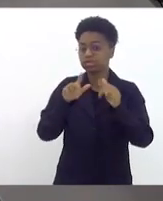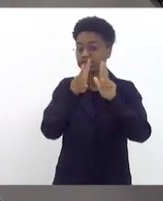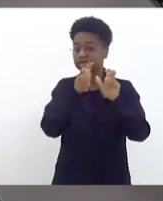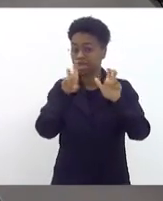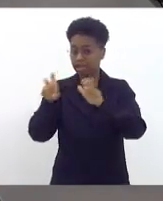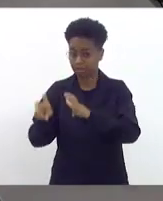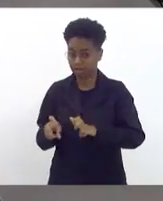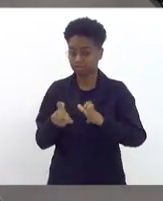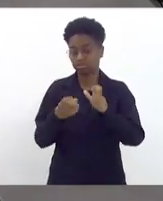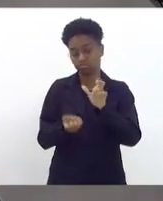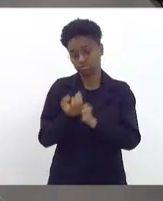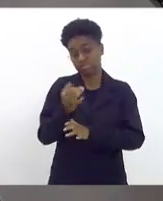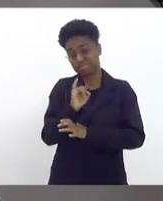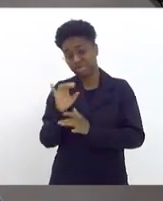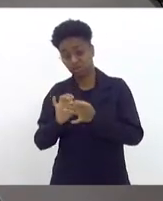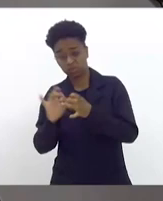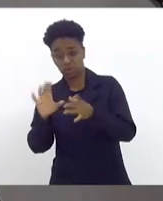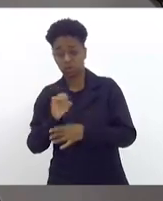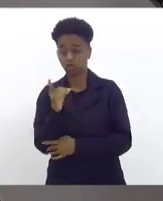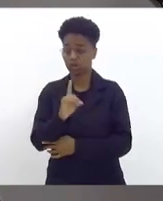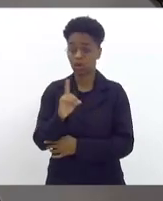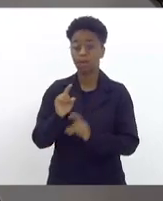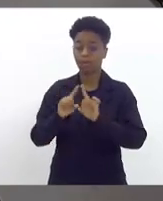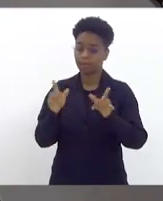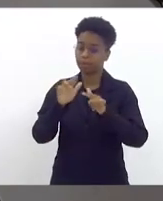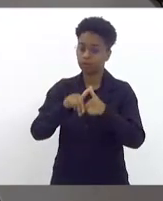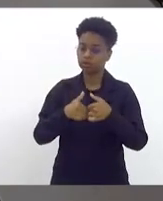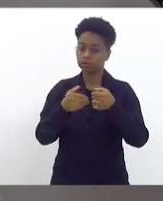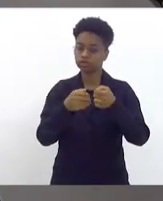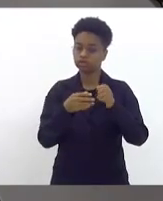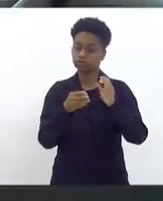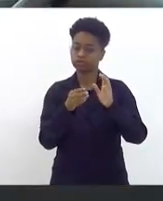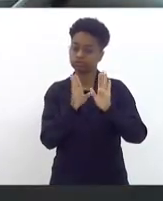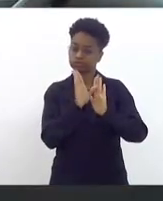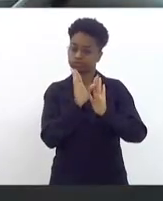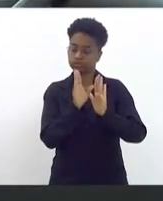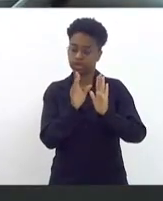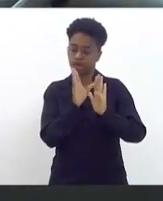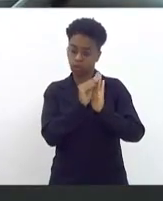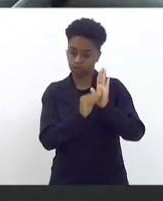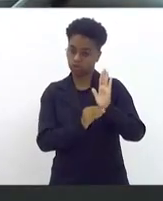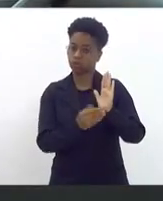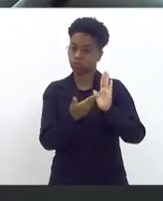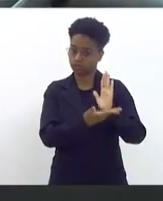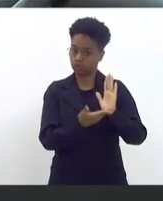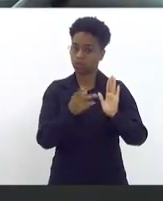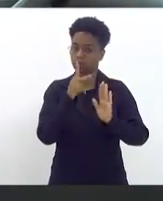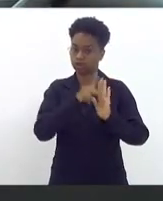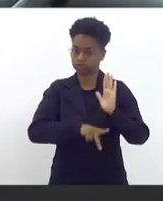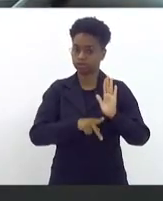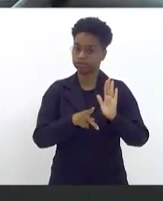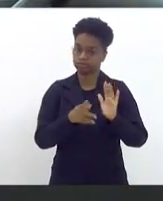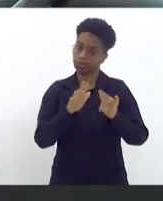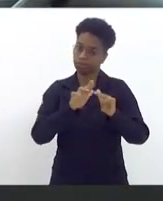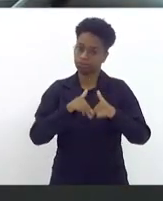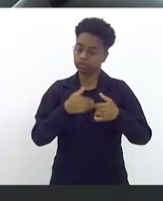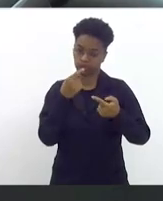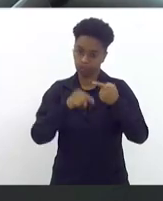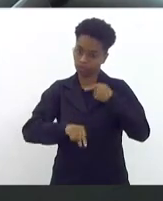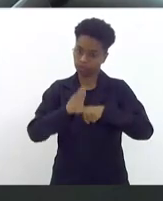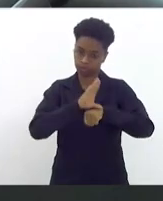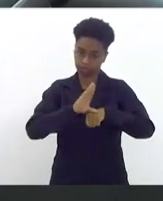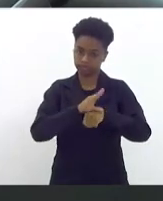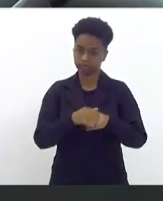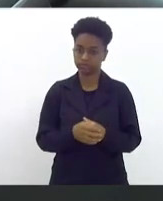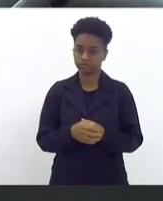autorizativo ou não então eu de qualquer forma me feriu a tese de que o projeto é incondicional para na